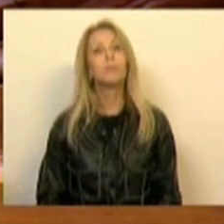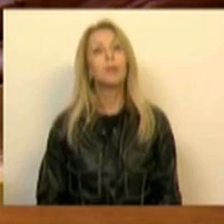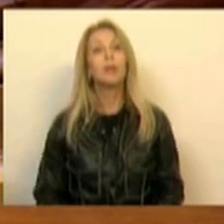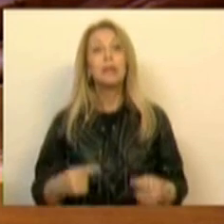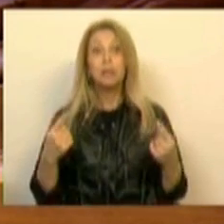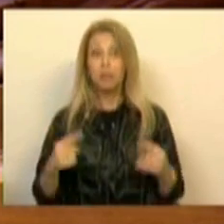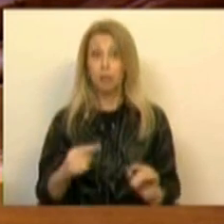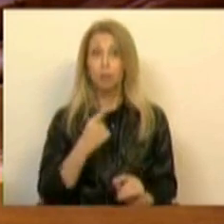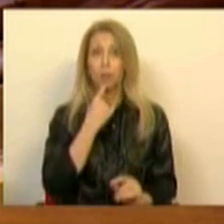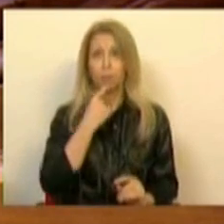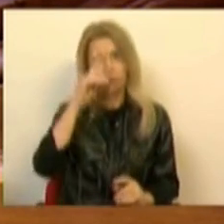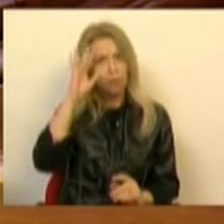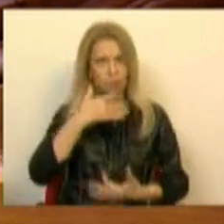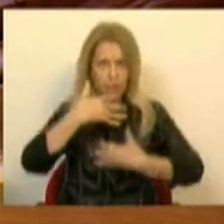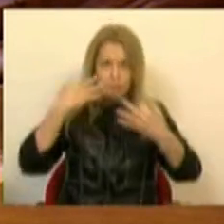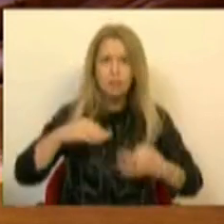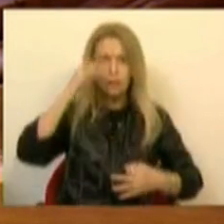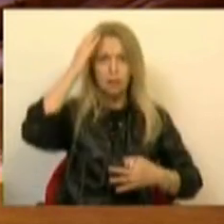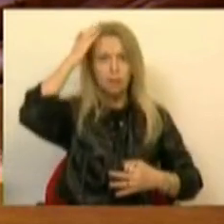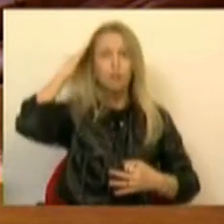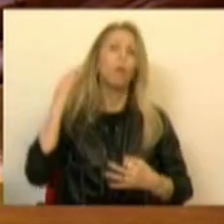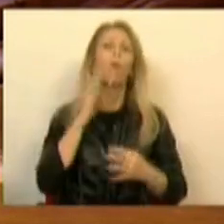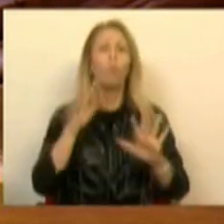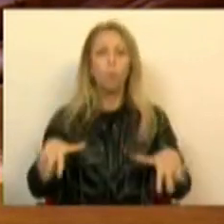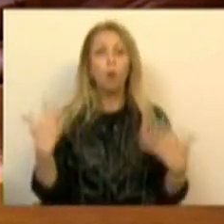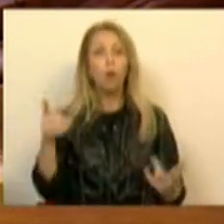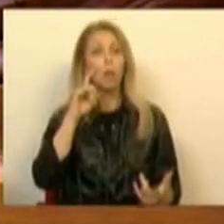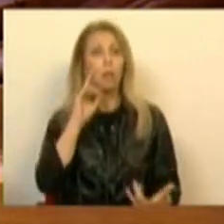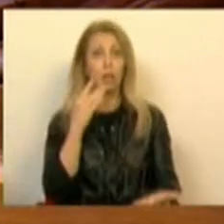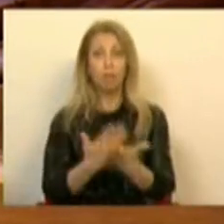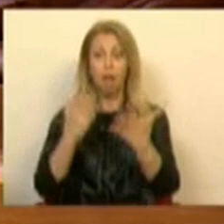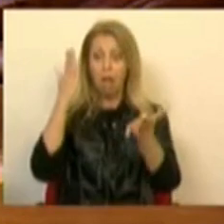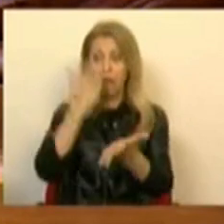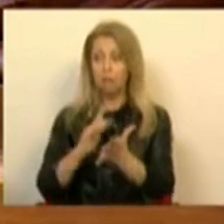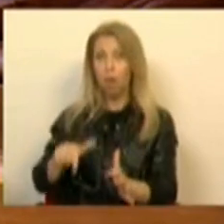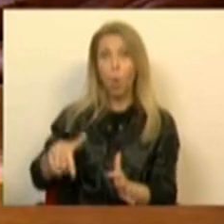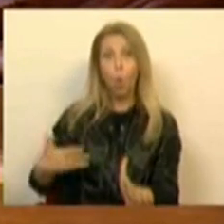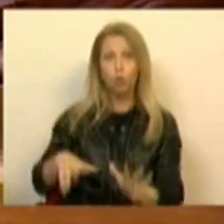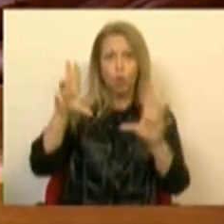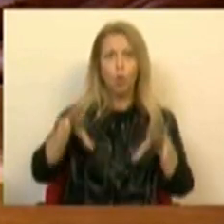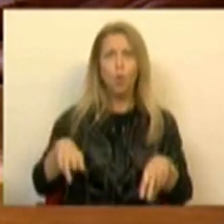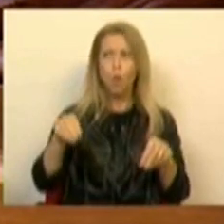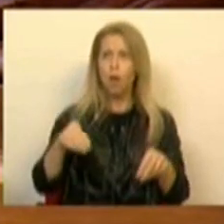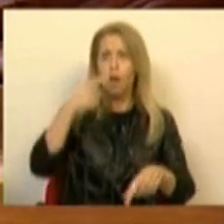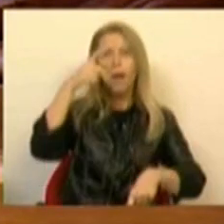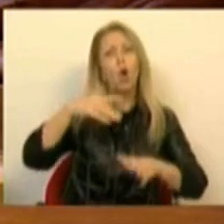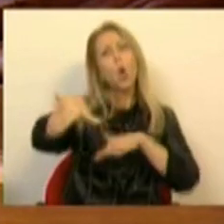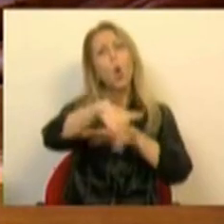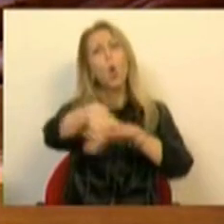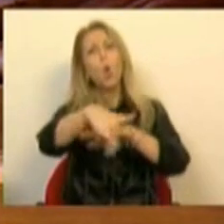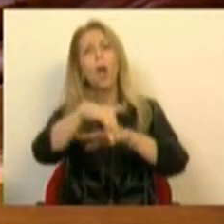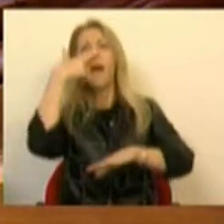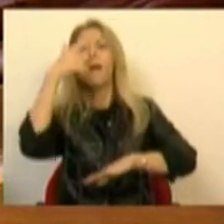tenho a profunda convicção e posso lhe garantir que até hoje nunca fui interpelado na rua por nenhum cidadão